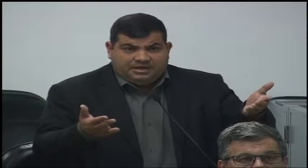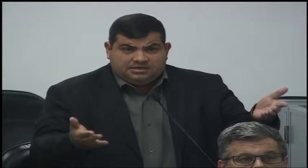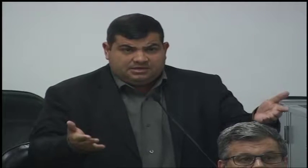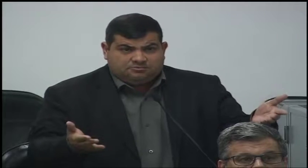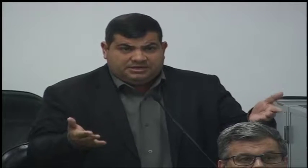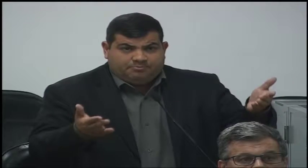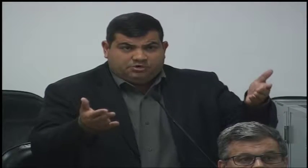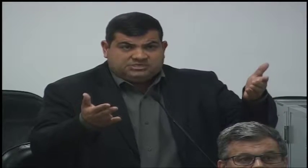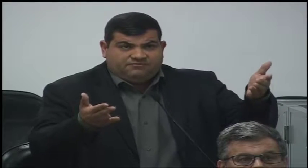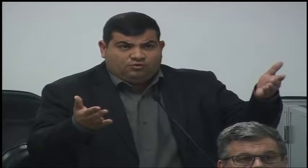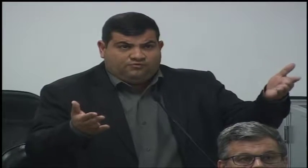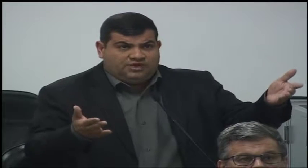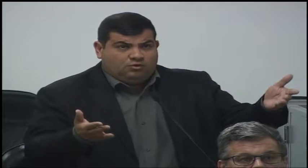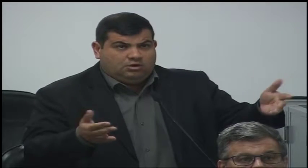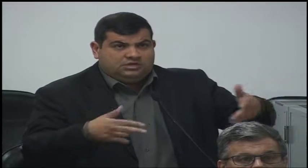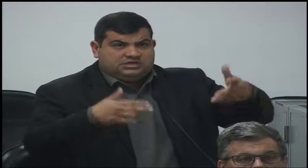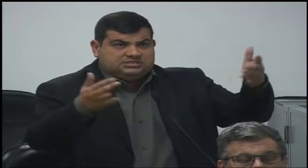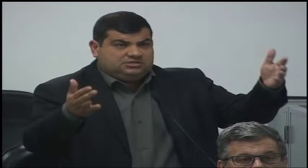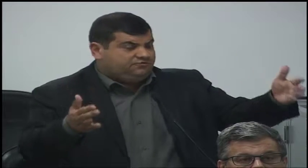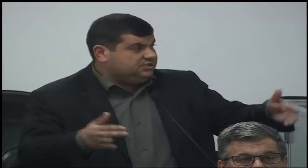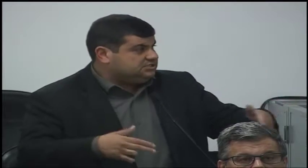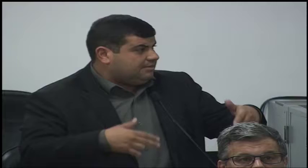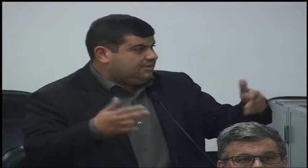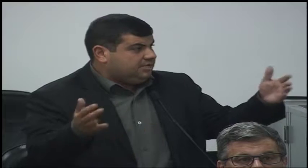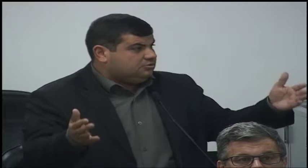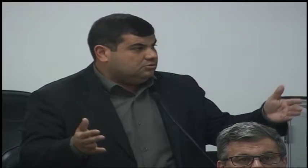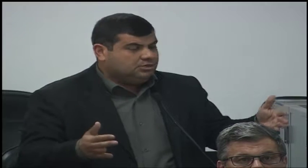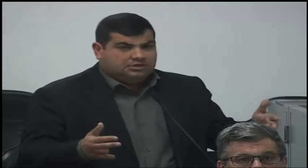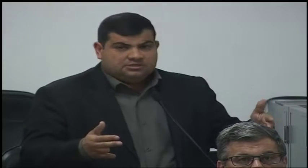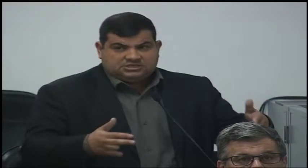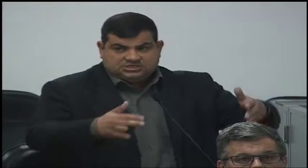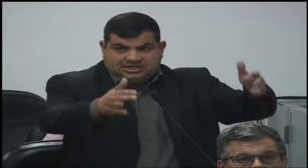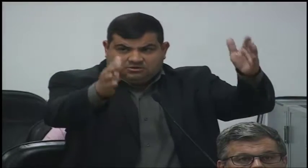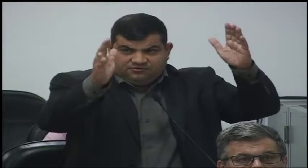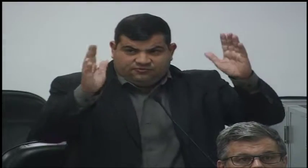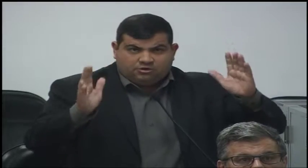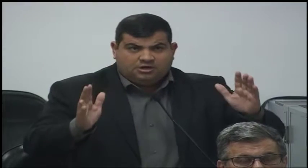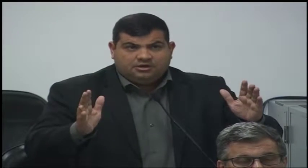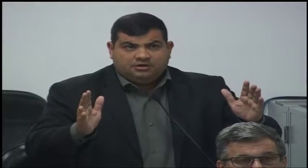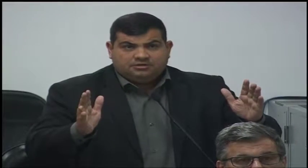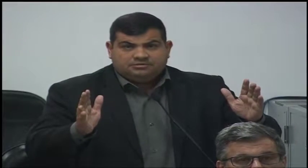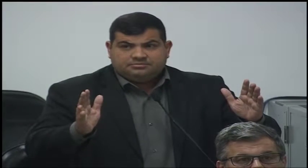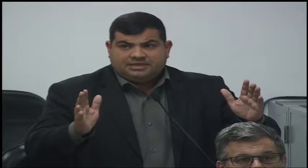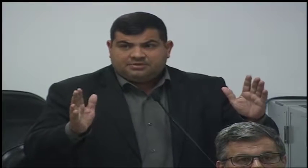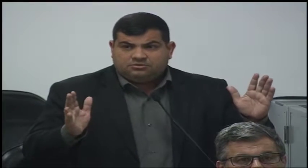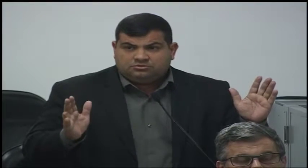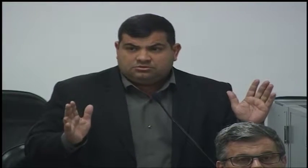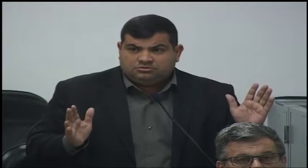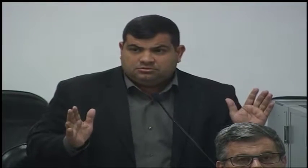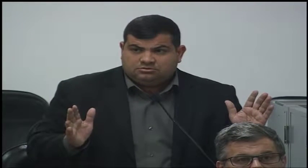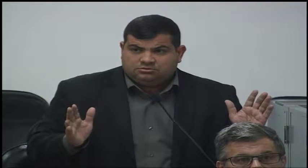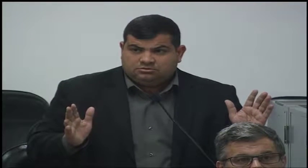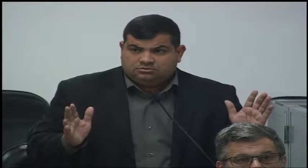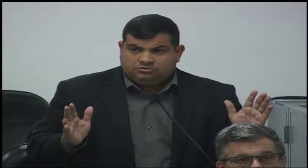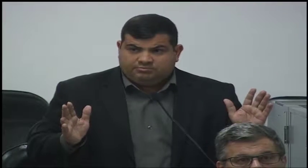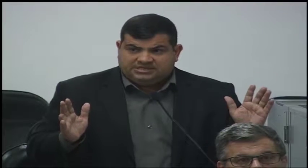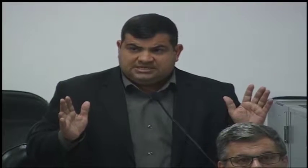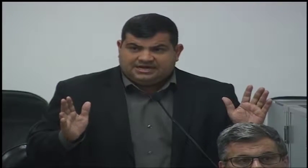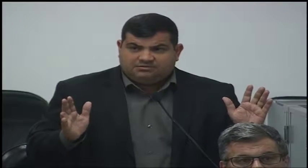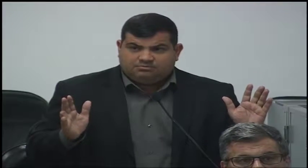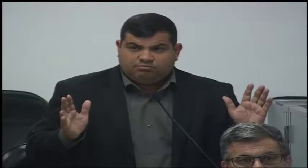governo está pagando para depois devolver o leasing, o financiamento, seja lá o que for, na mão